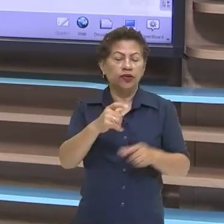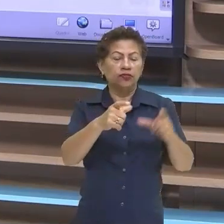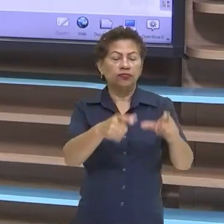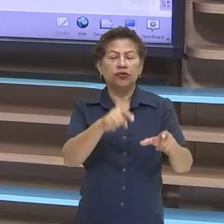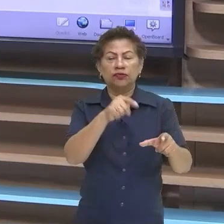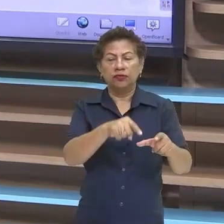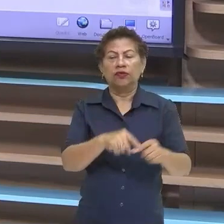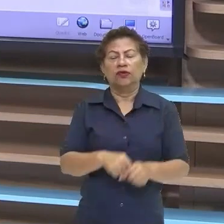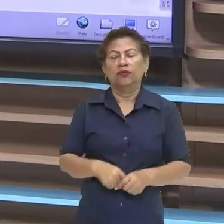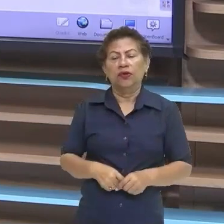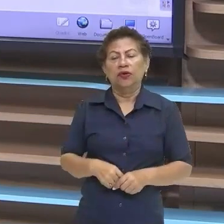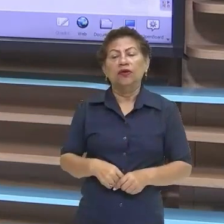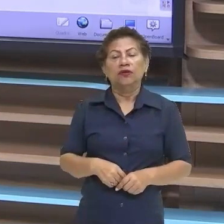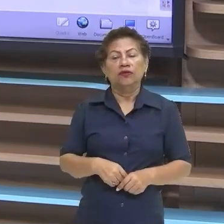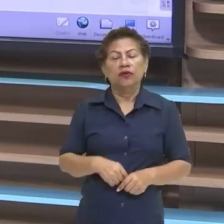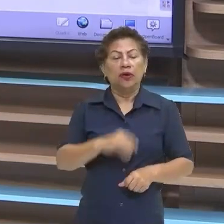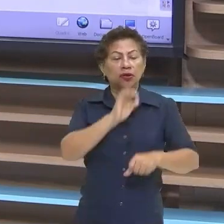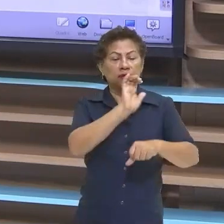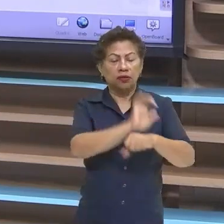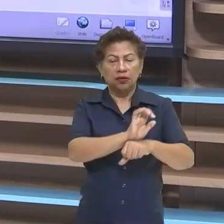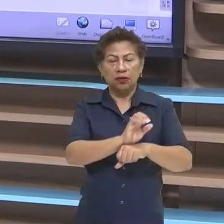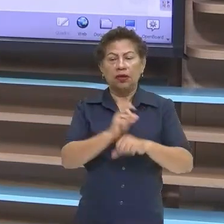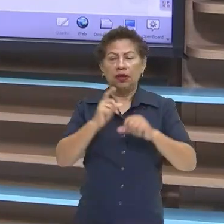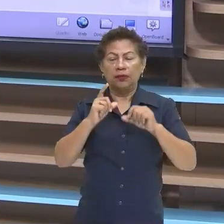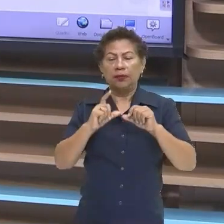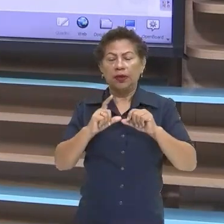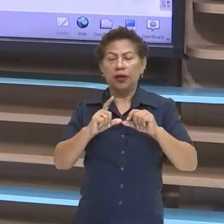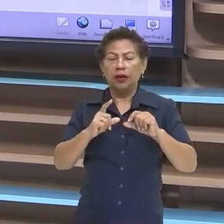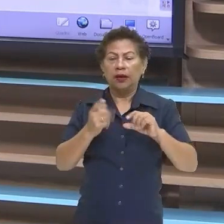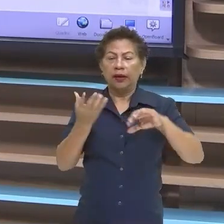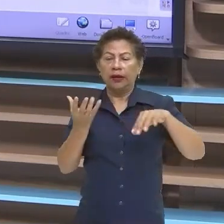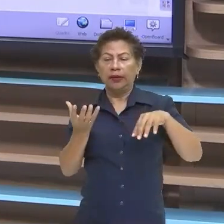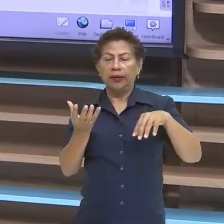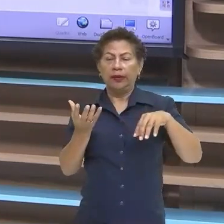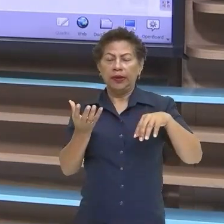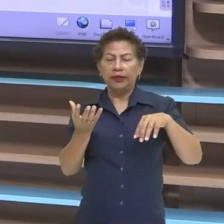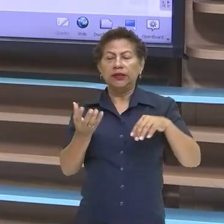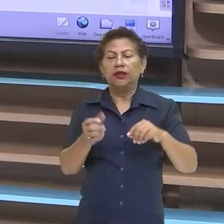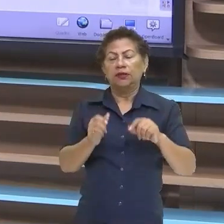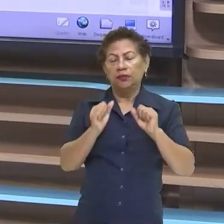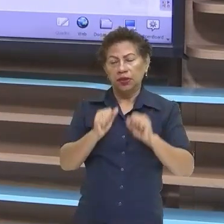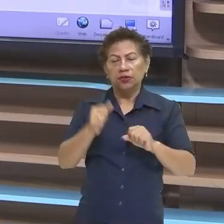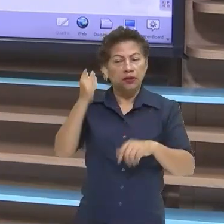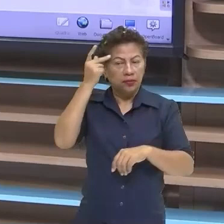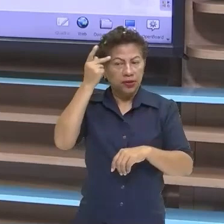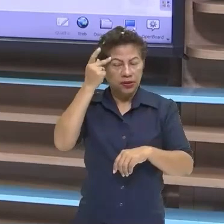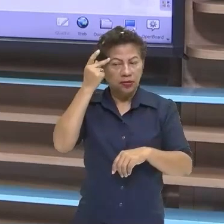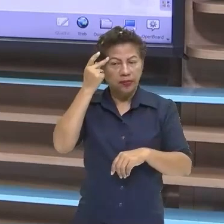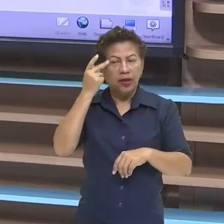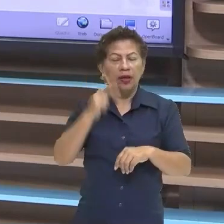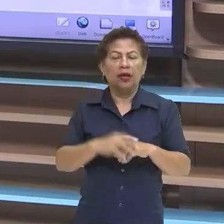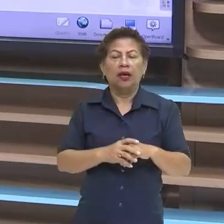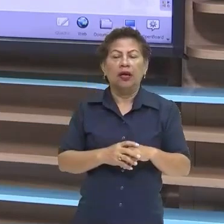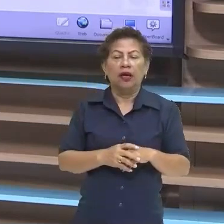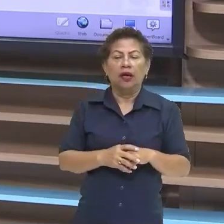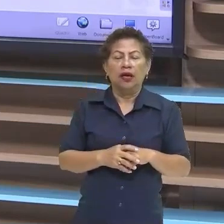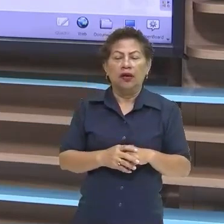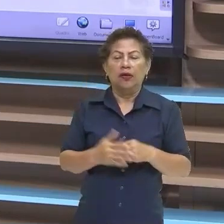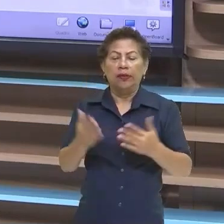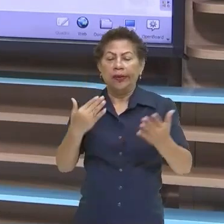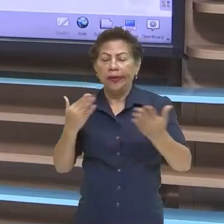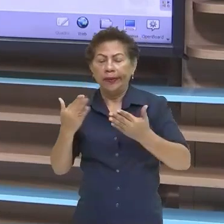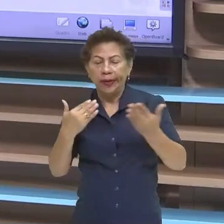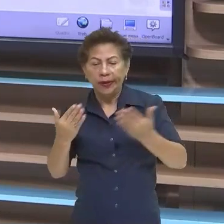para Brasília, para São Paulo, me organizar e participar de eventos com outras pessoas, né, que possuem outras visões, falar